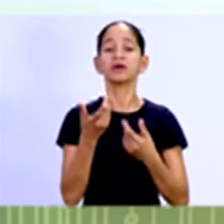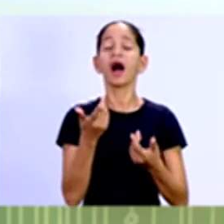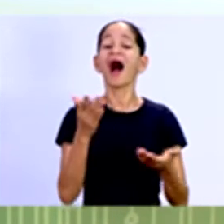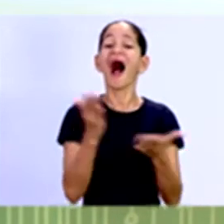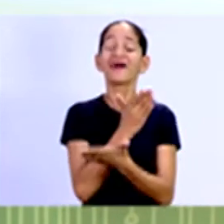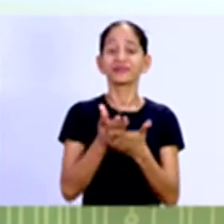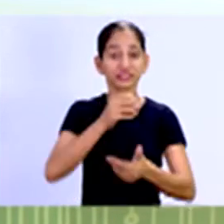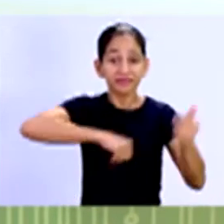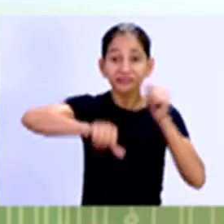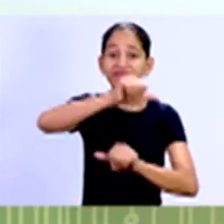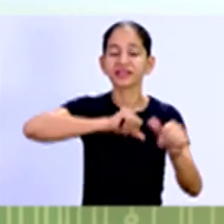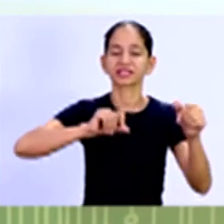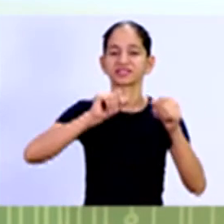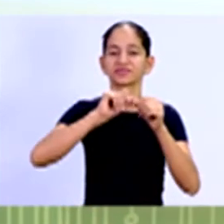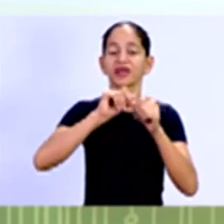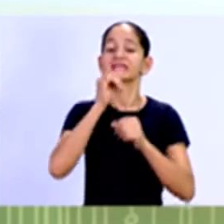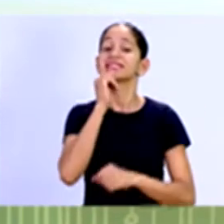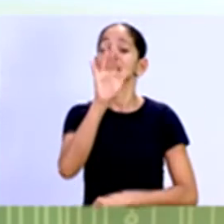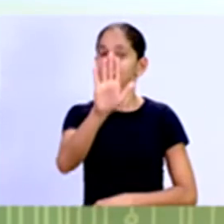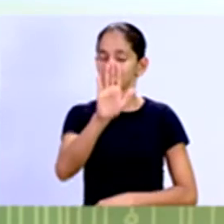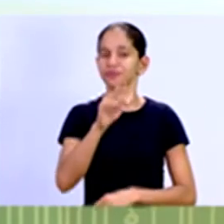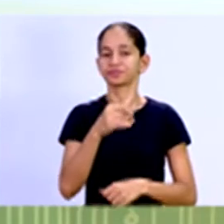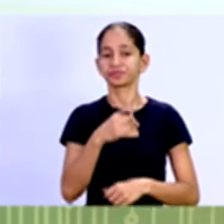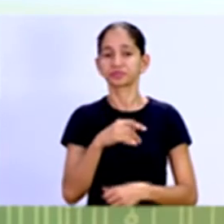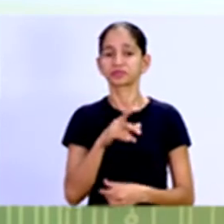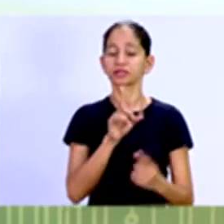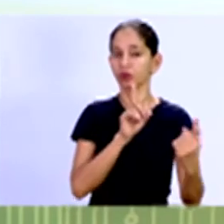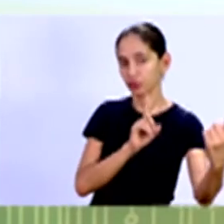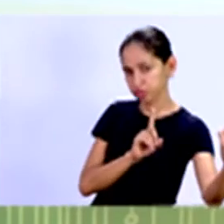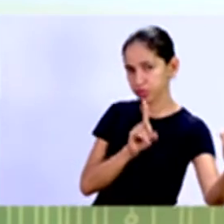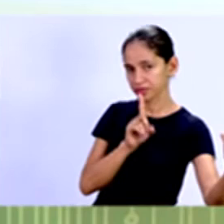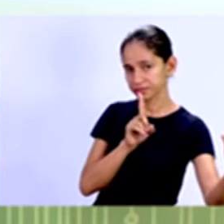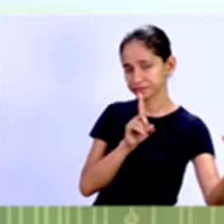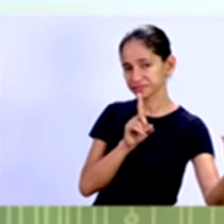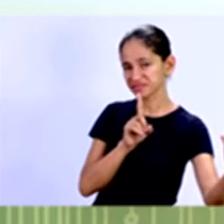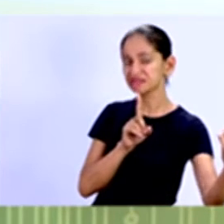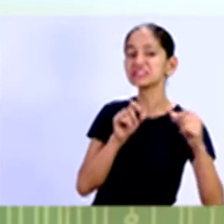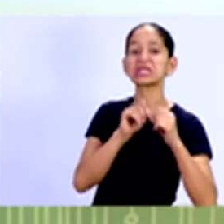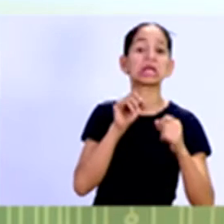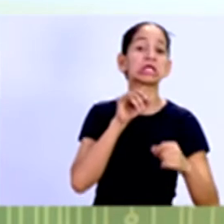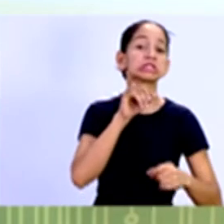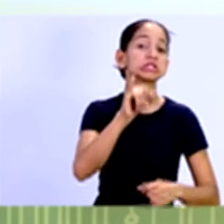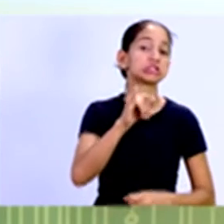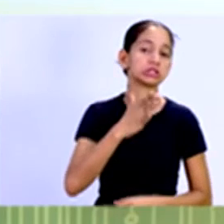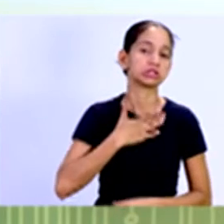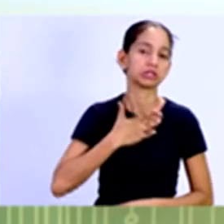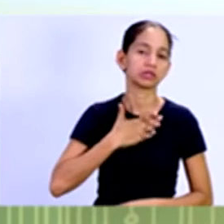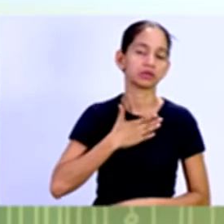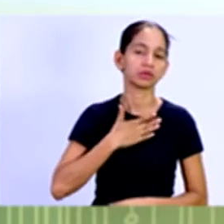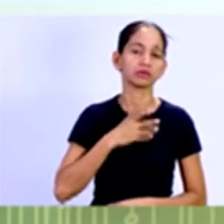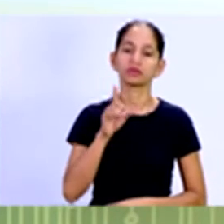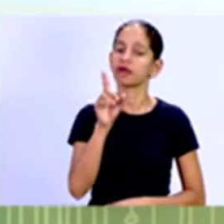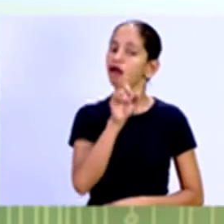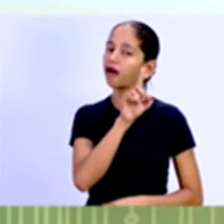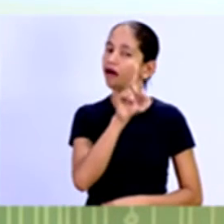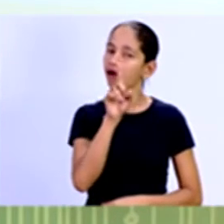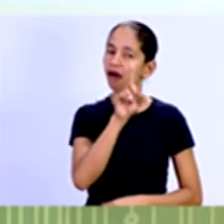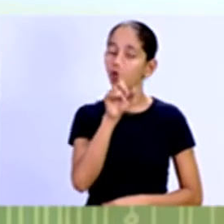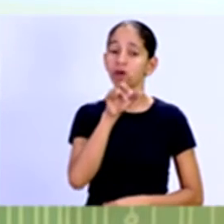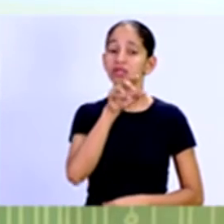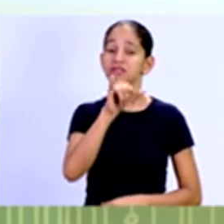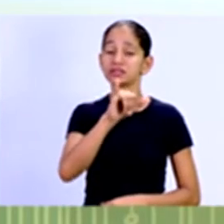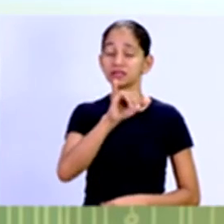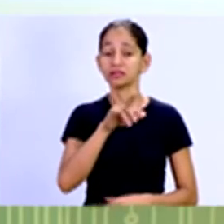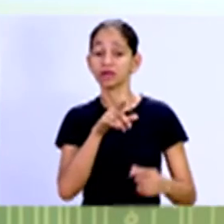inverso, né? Quando a pessoa fala, se colocar no lugar do outro, aí você, se fosse eu. Não, não é se fosse você. Se